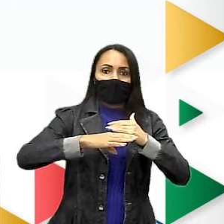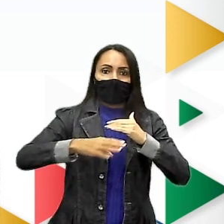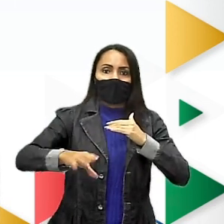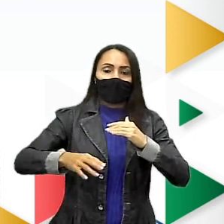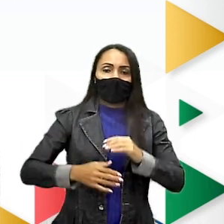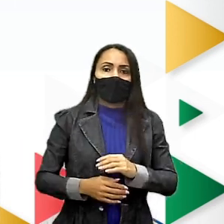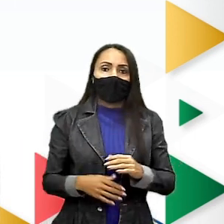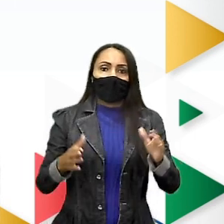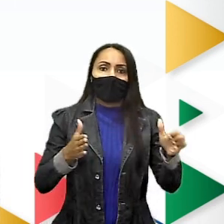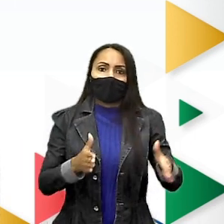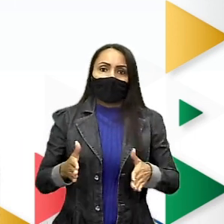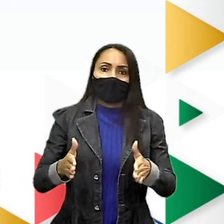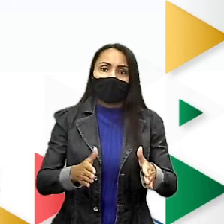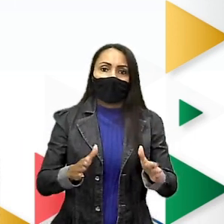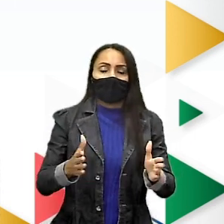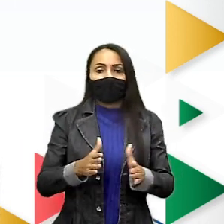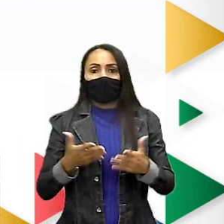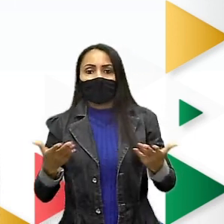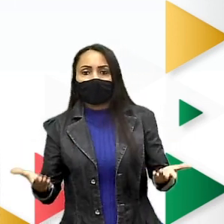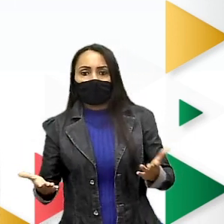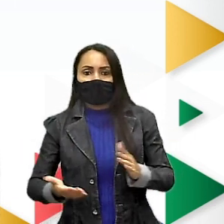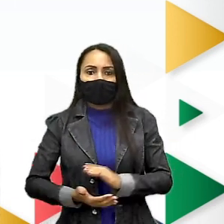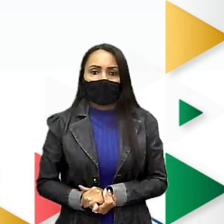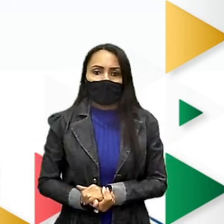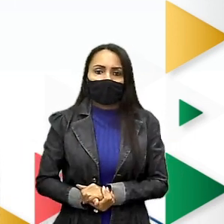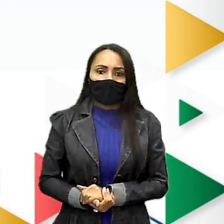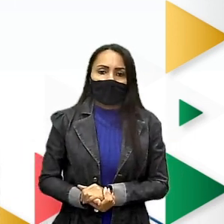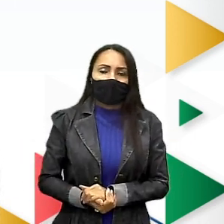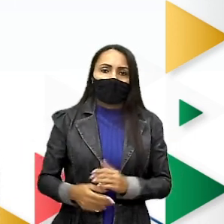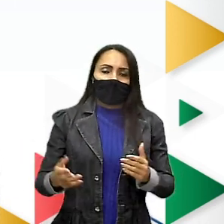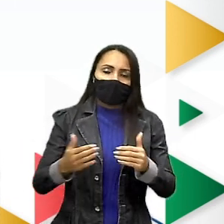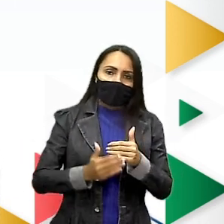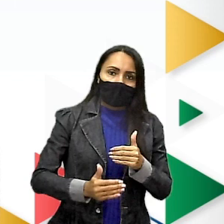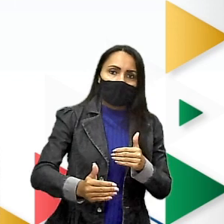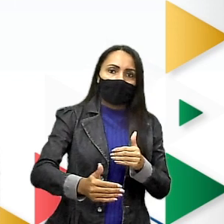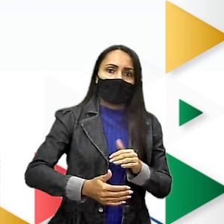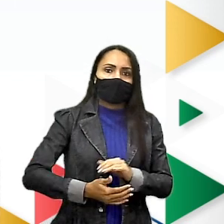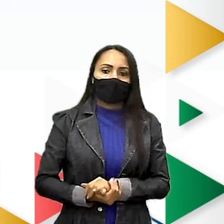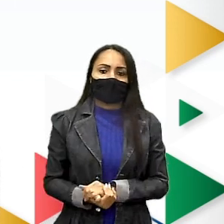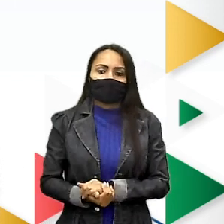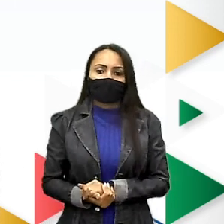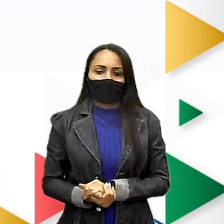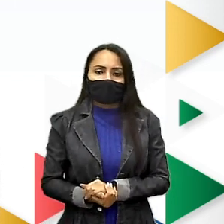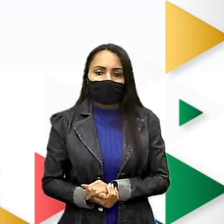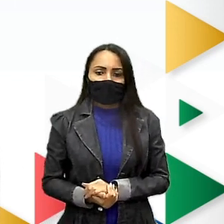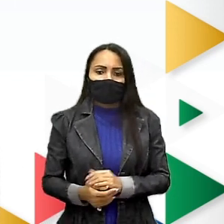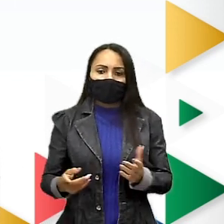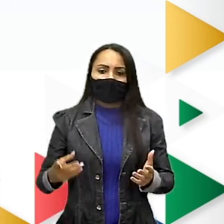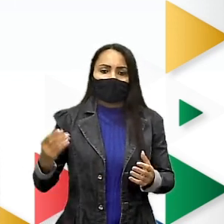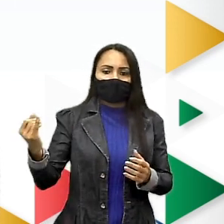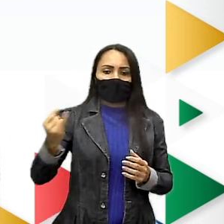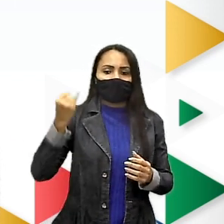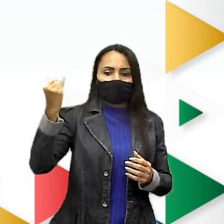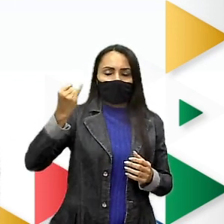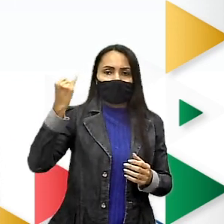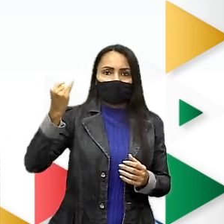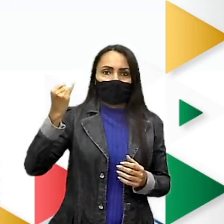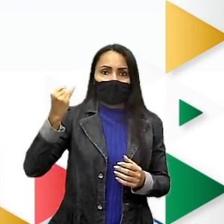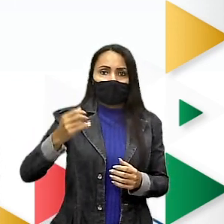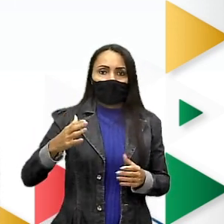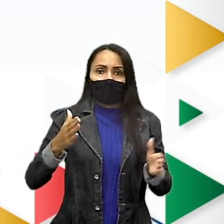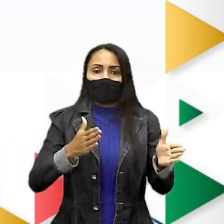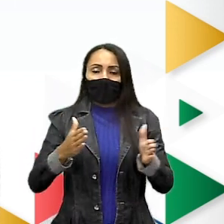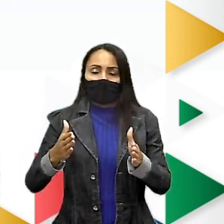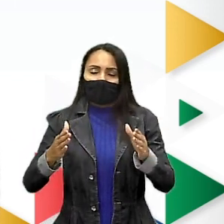dos rios, enfim, tudo isso que ainda vai vir pela frente aí, tá? Mas o que é importante em matemática discutir isso? É que quando eu